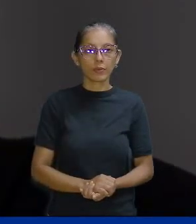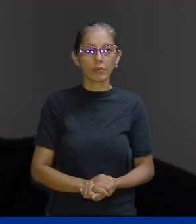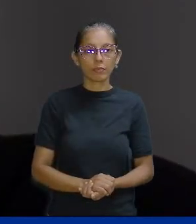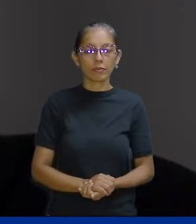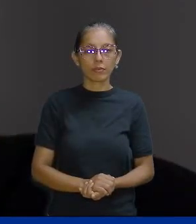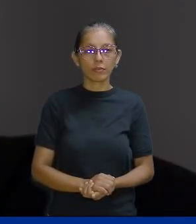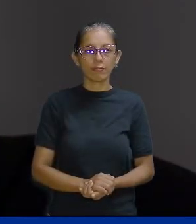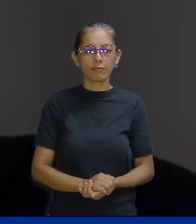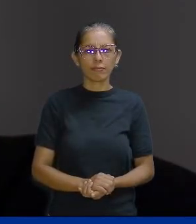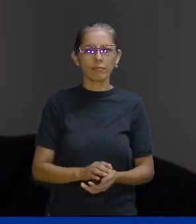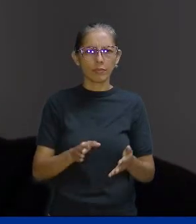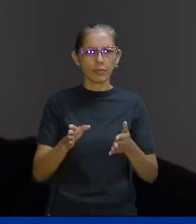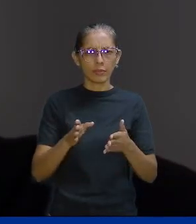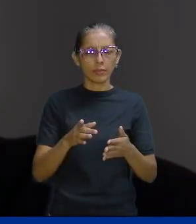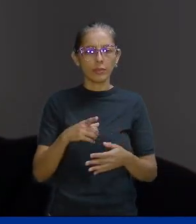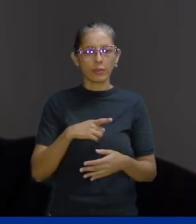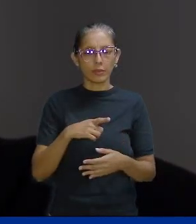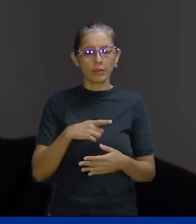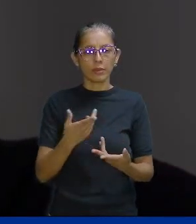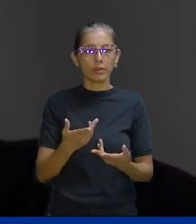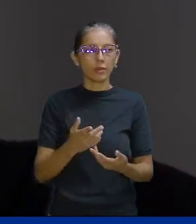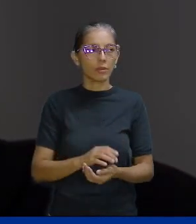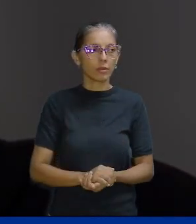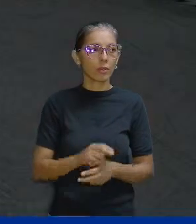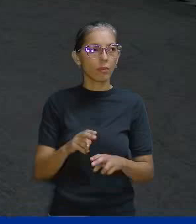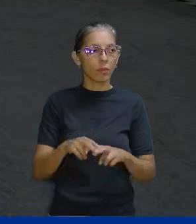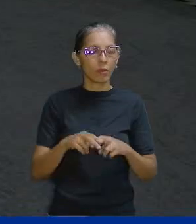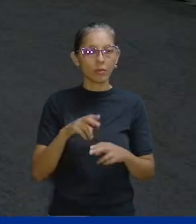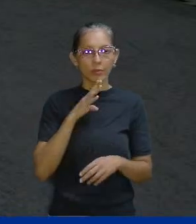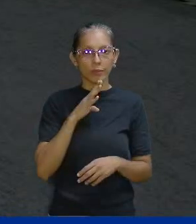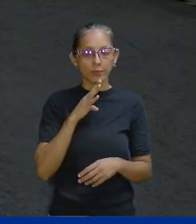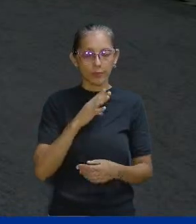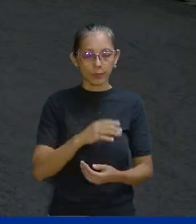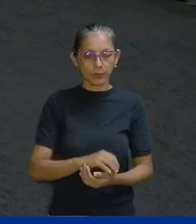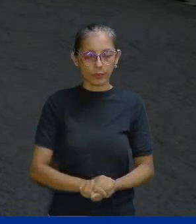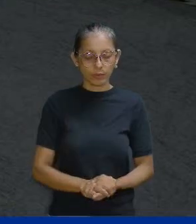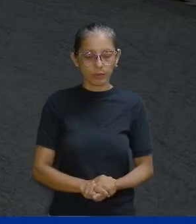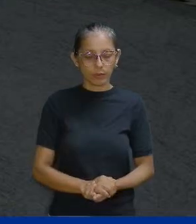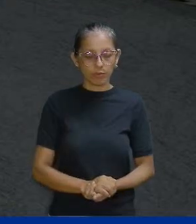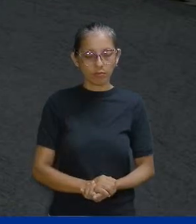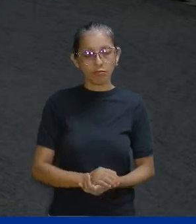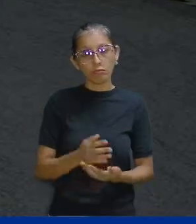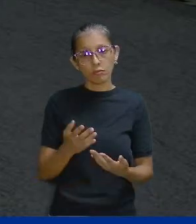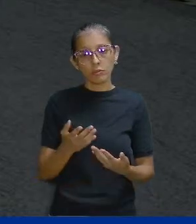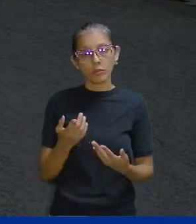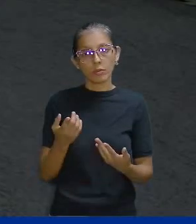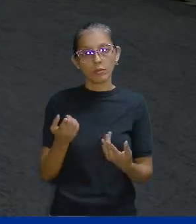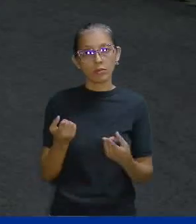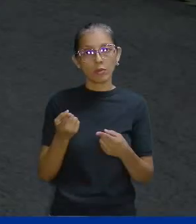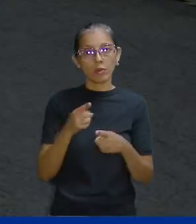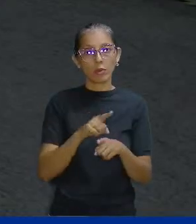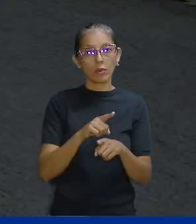admissibilidade, portanto, dele conheço. Não vejo divergência, Vossa Excelência procede.